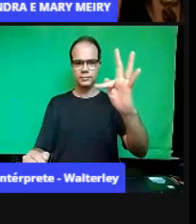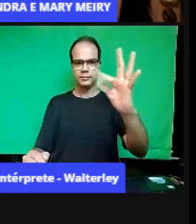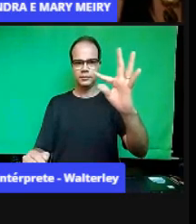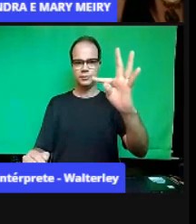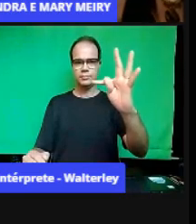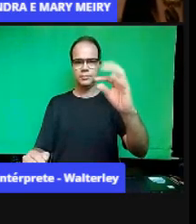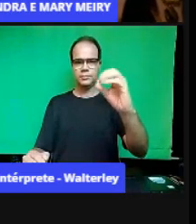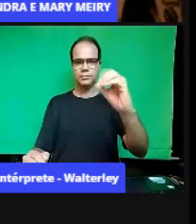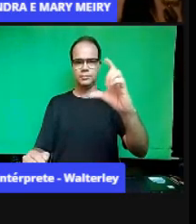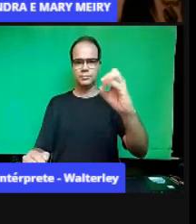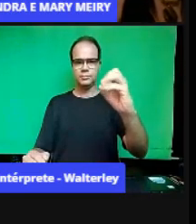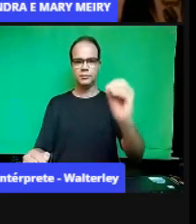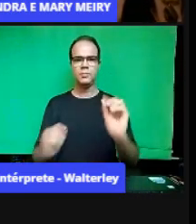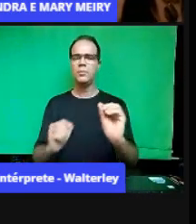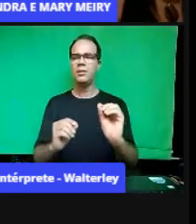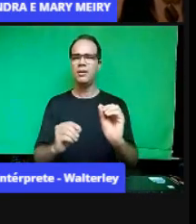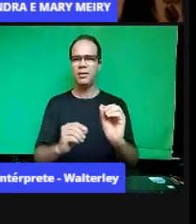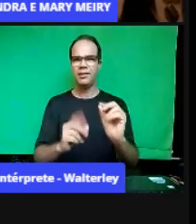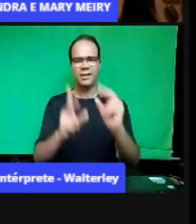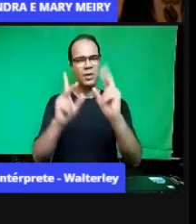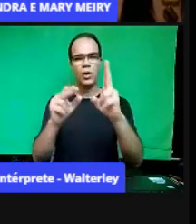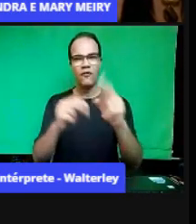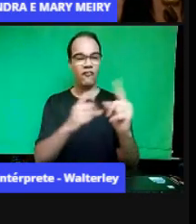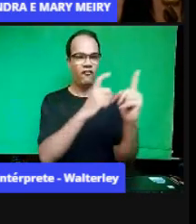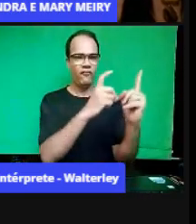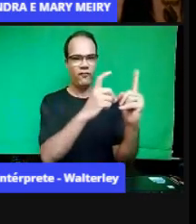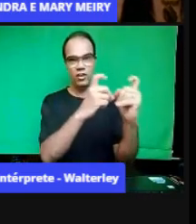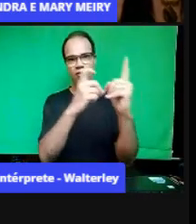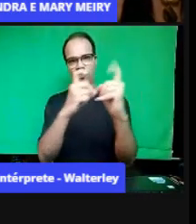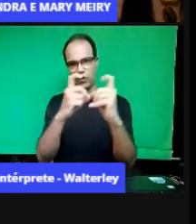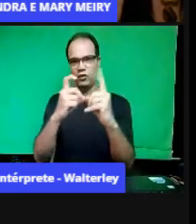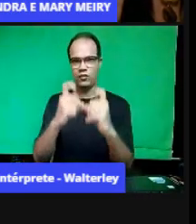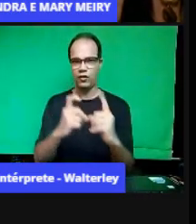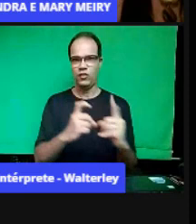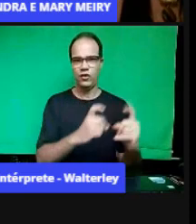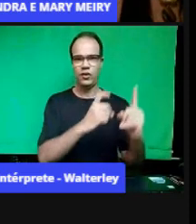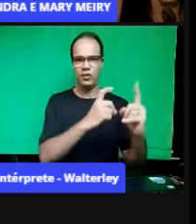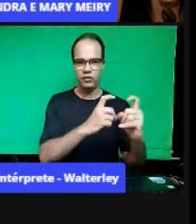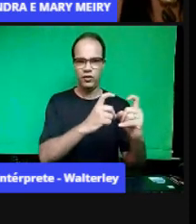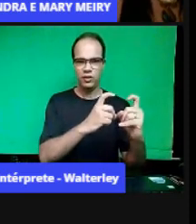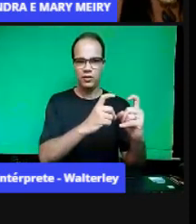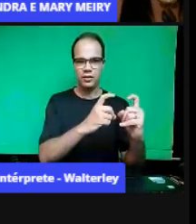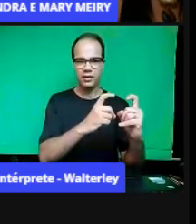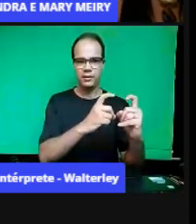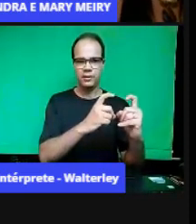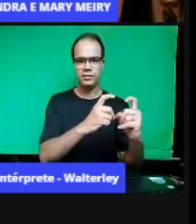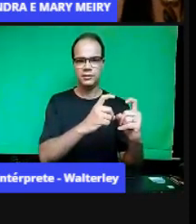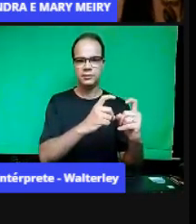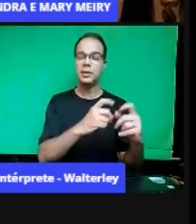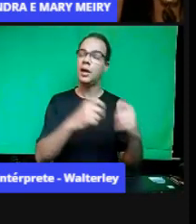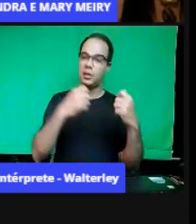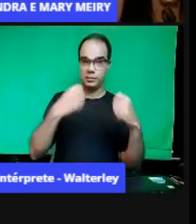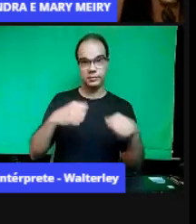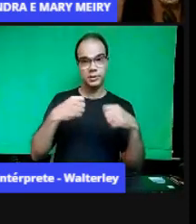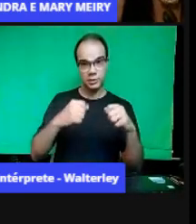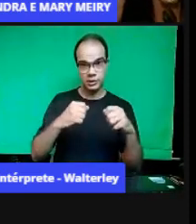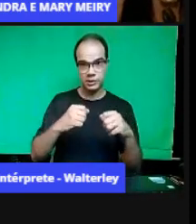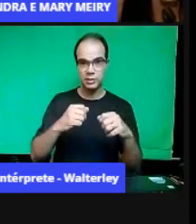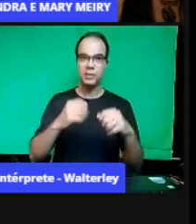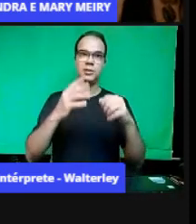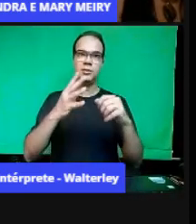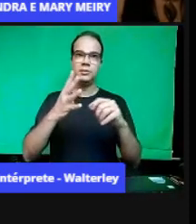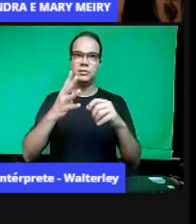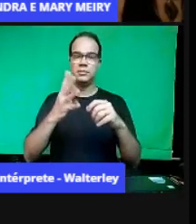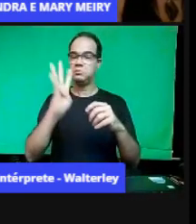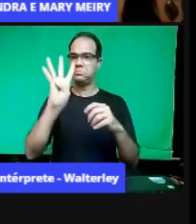Especificamente, ele difere de um álbum de fotos. Ele precisa conter em forma de registros gráficos e imagens referências da evolução